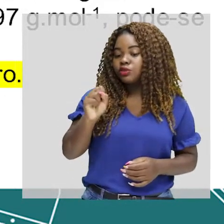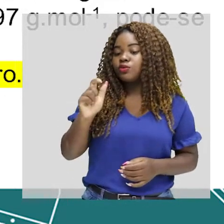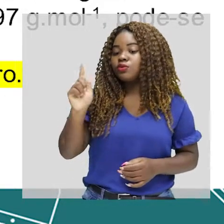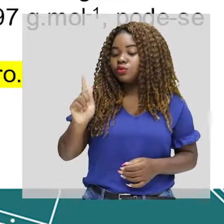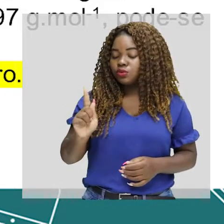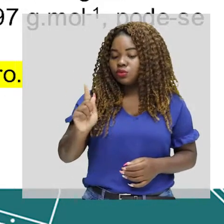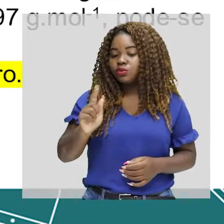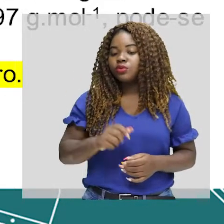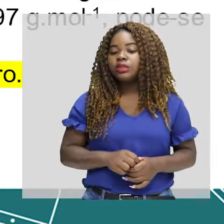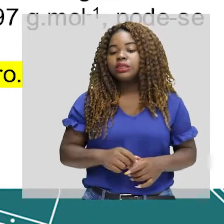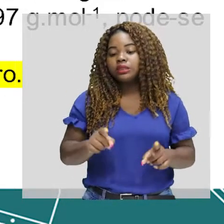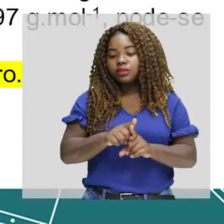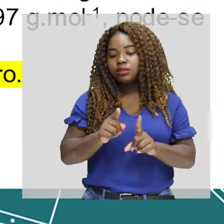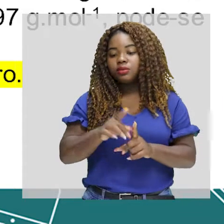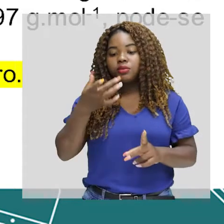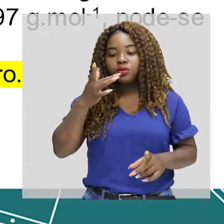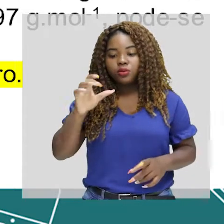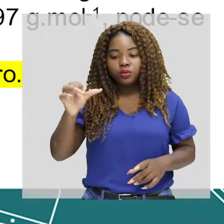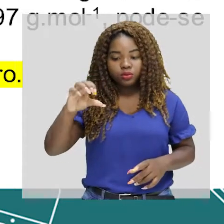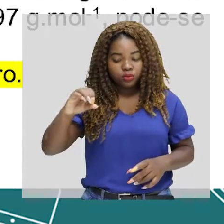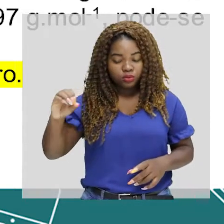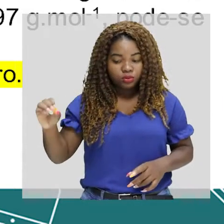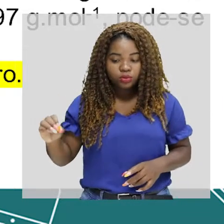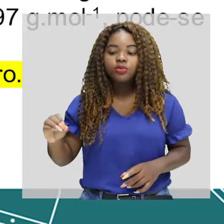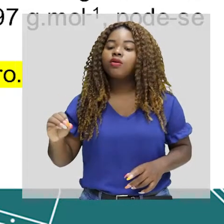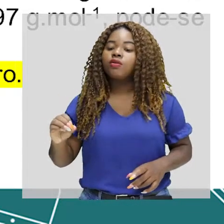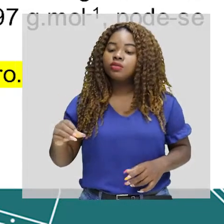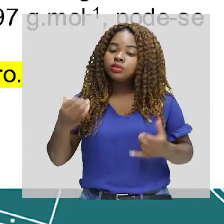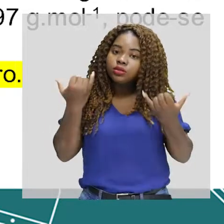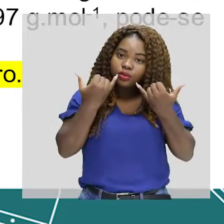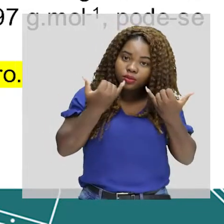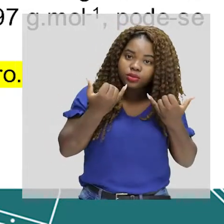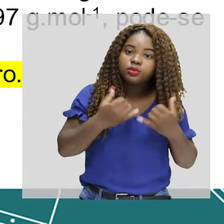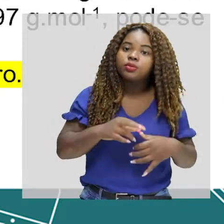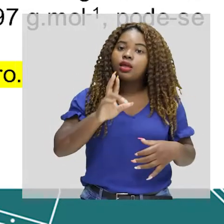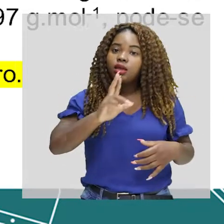esse ouro 900, são informações para a gente poder resolver a questão.